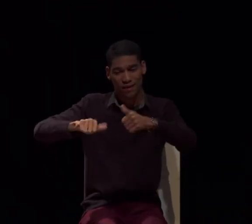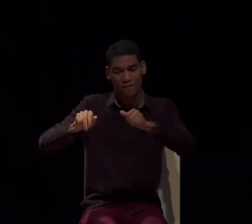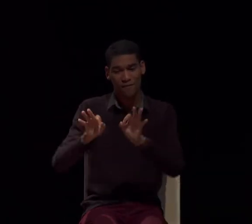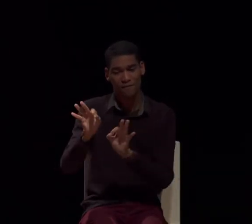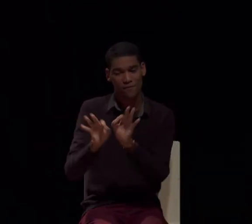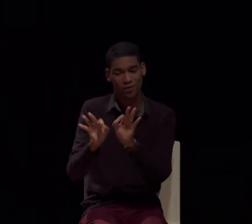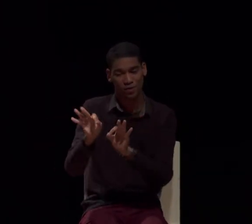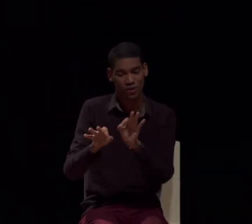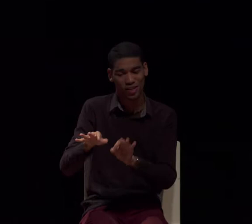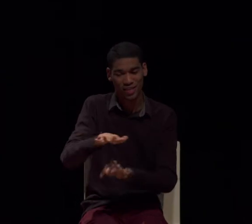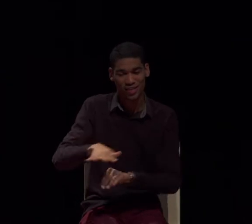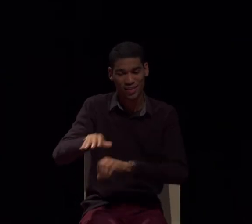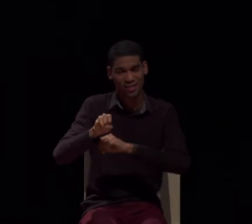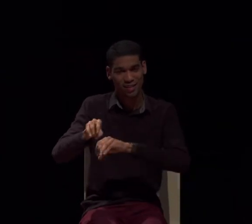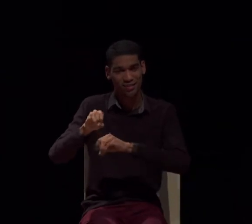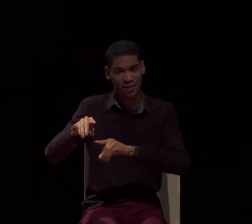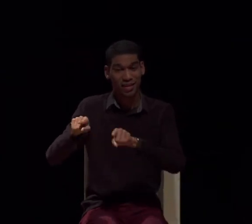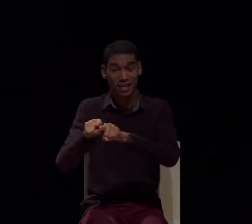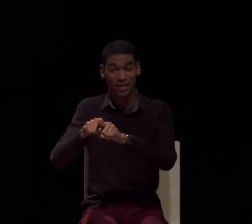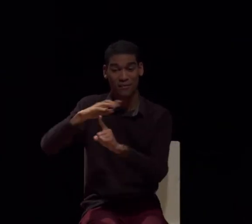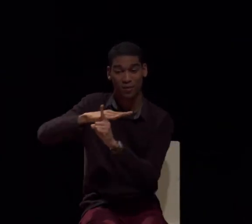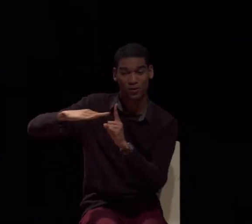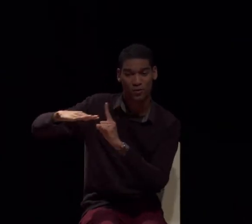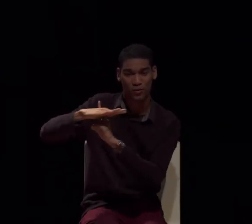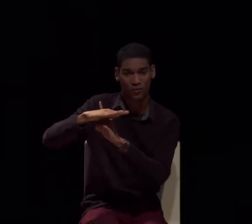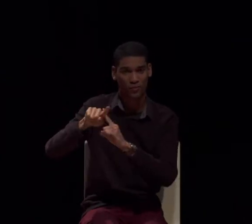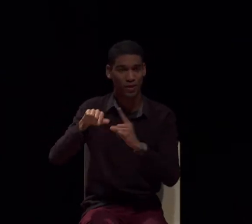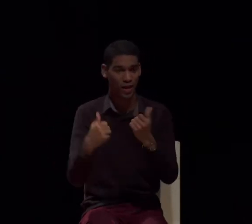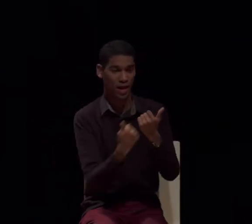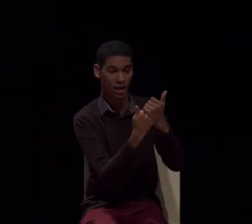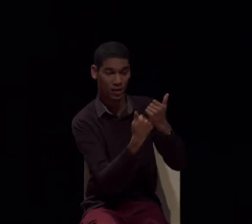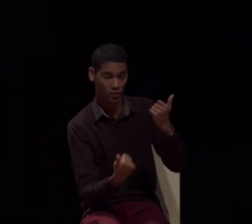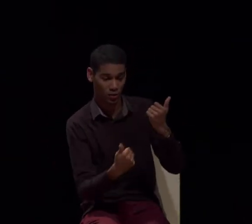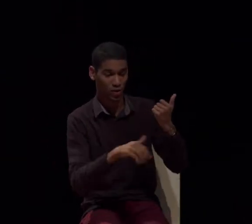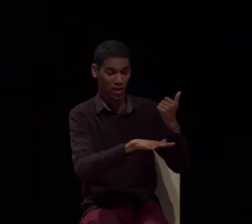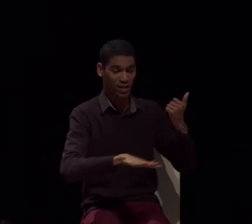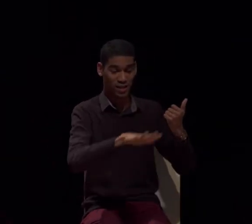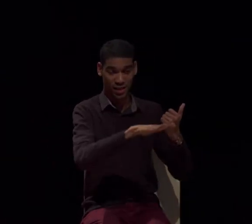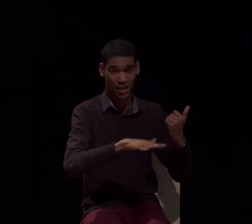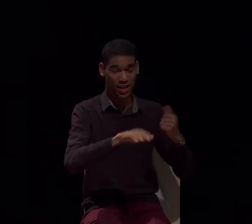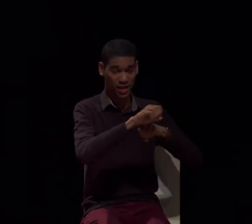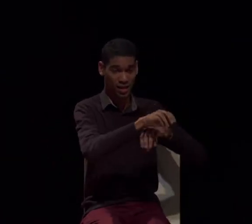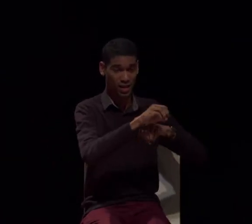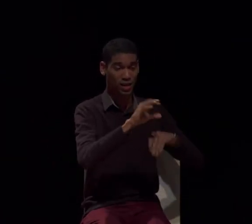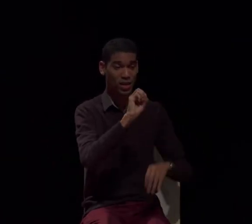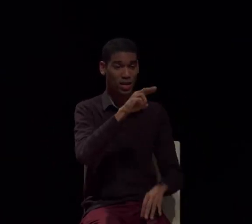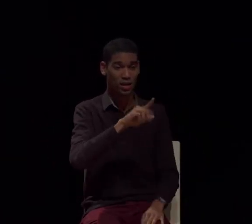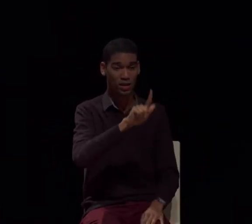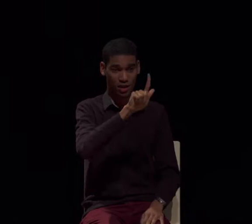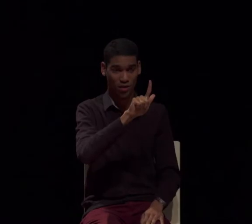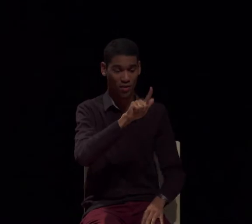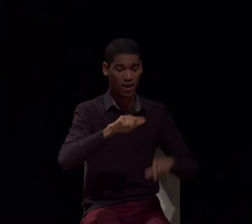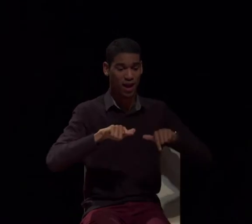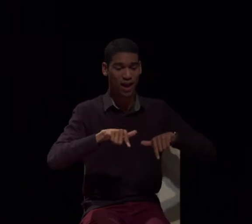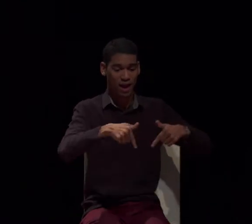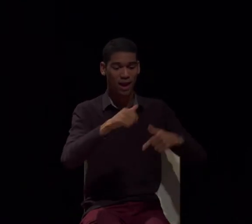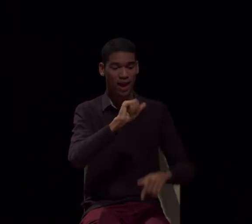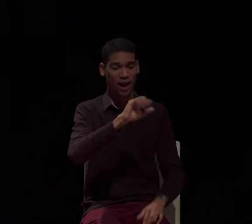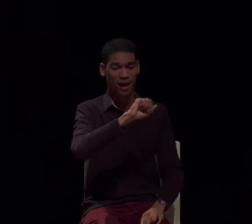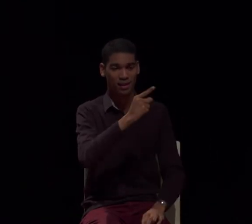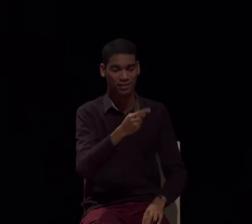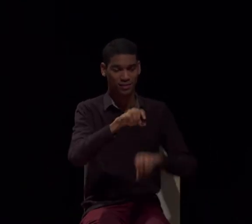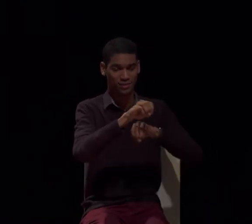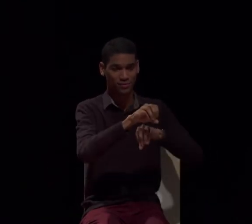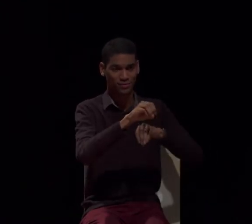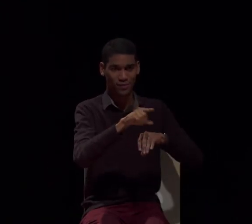projetos educacionais e sociais é assessora da área de educação na ong ação educativa atua